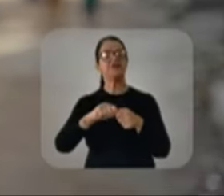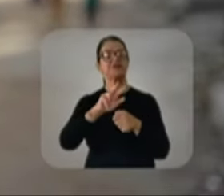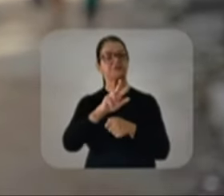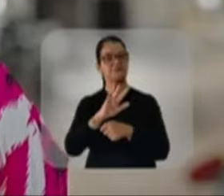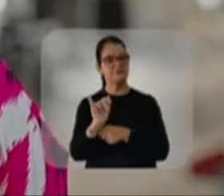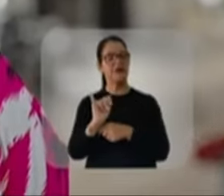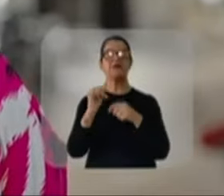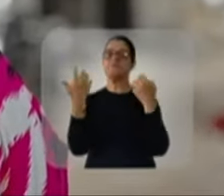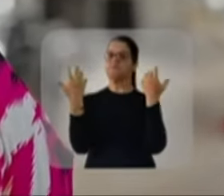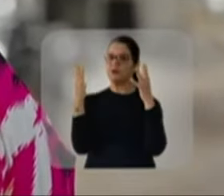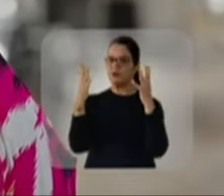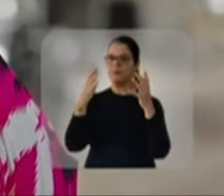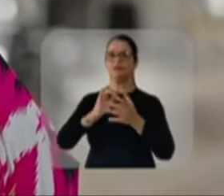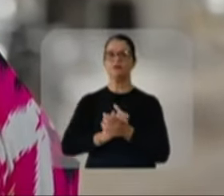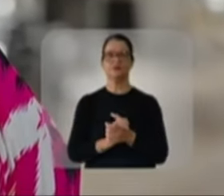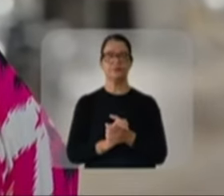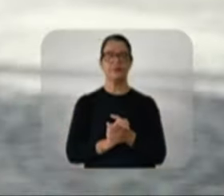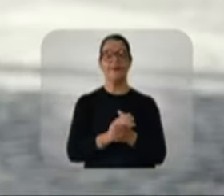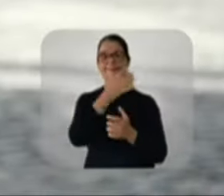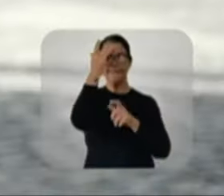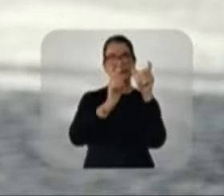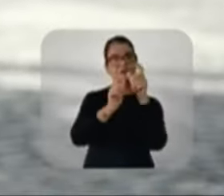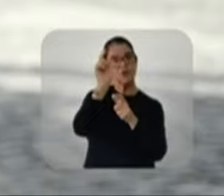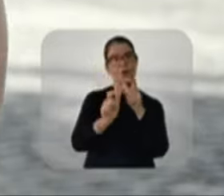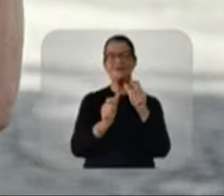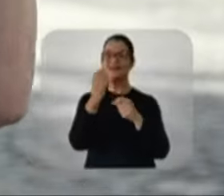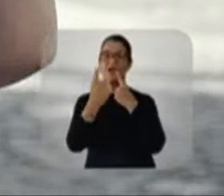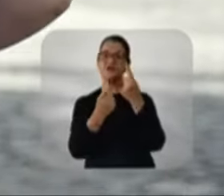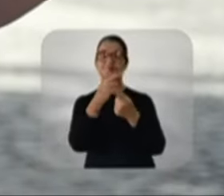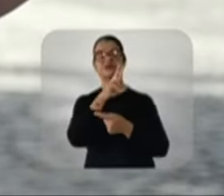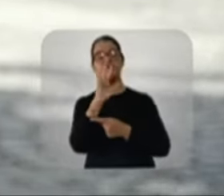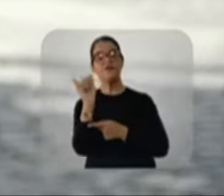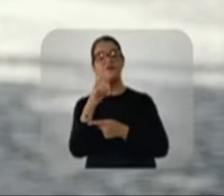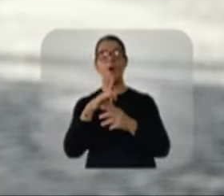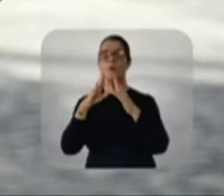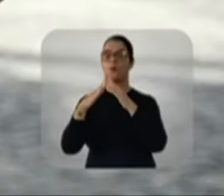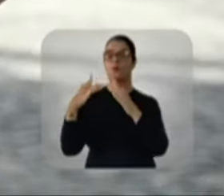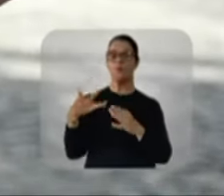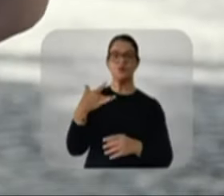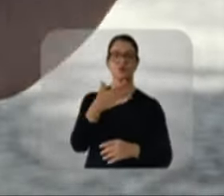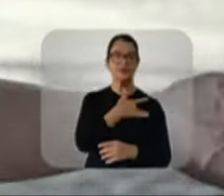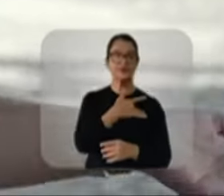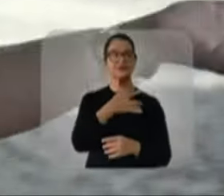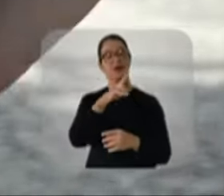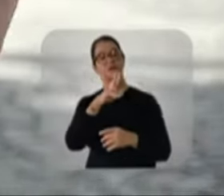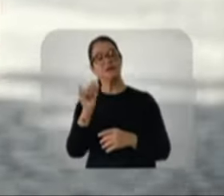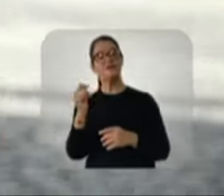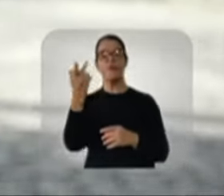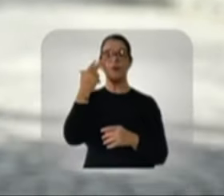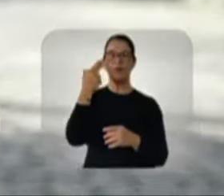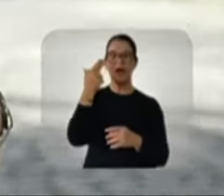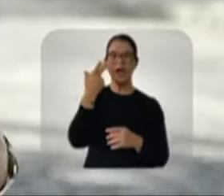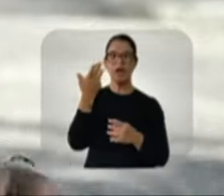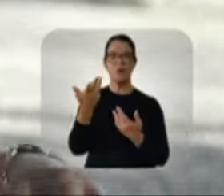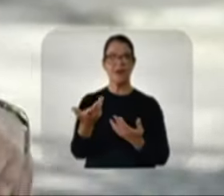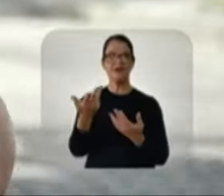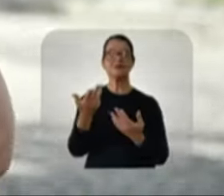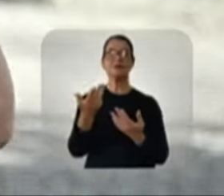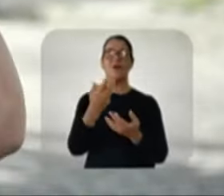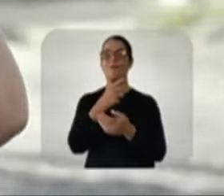papel, tá de parabéns. São pessoas que às vezes vão para um posto de saúde, vão para uma